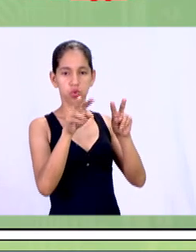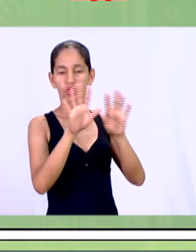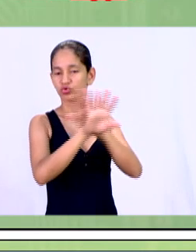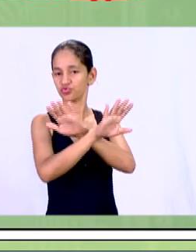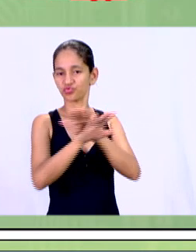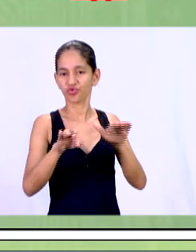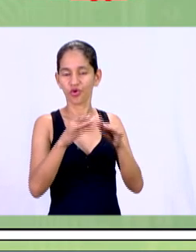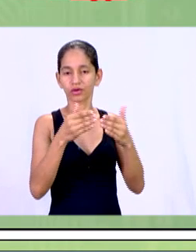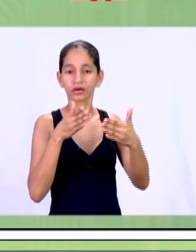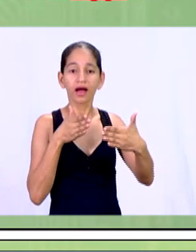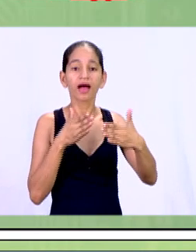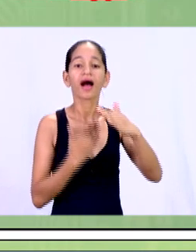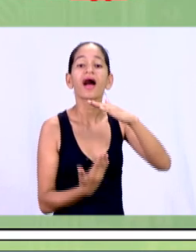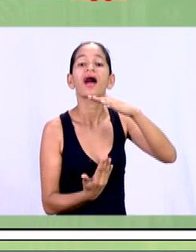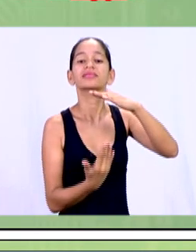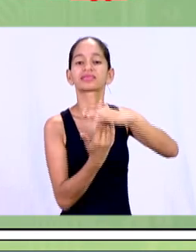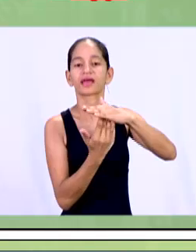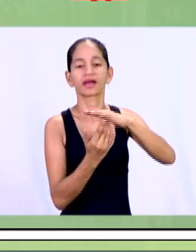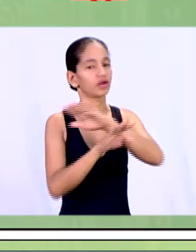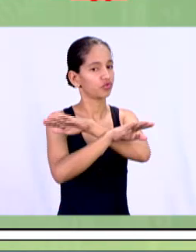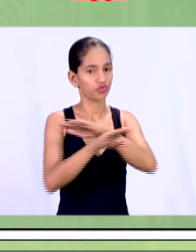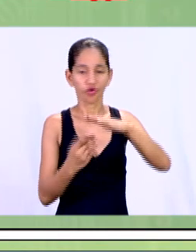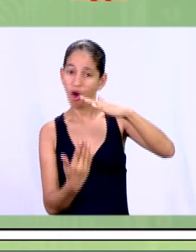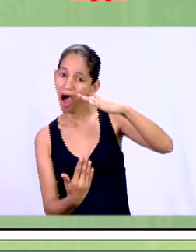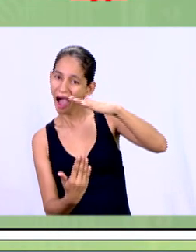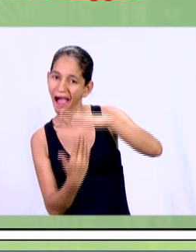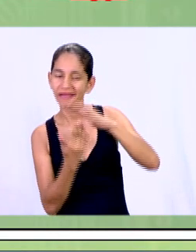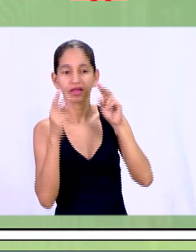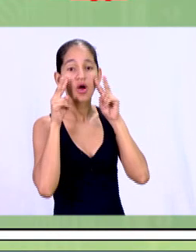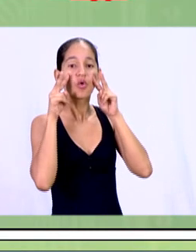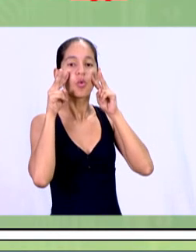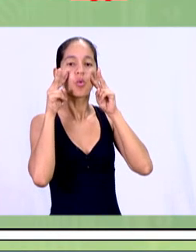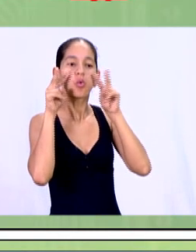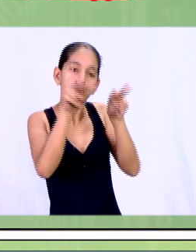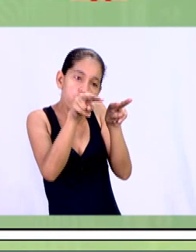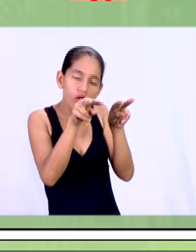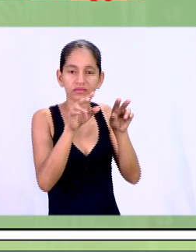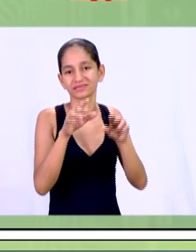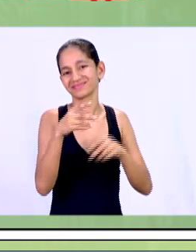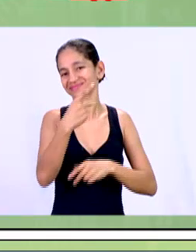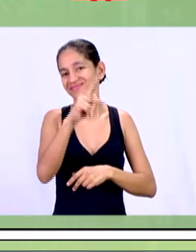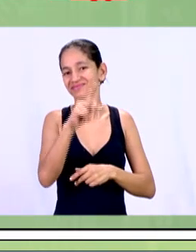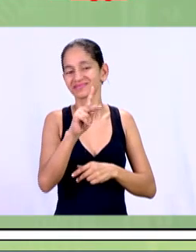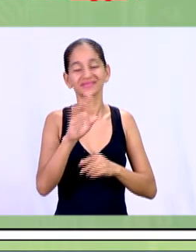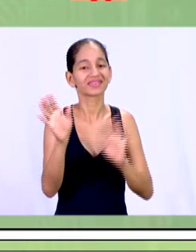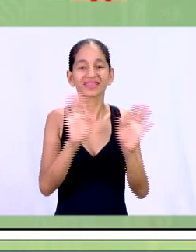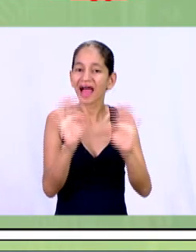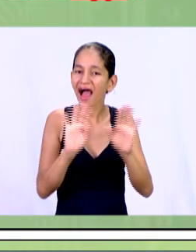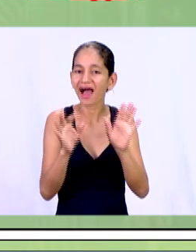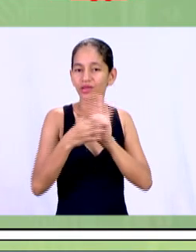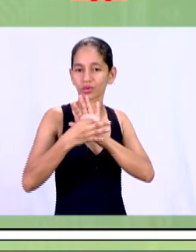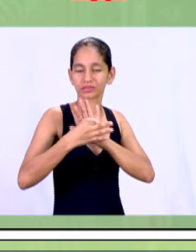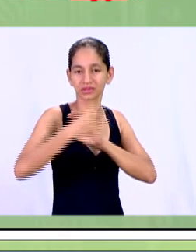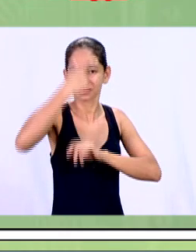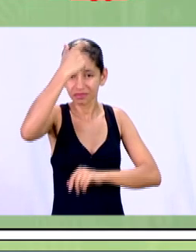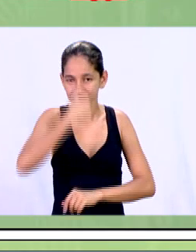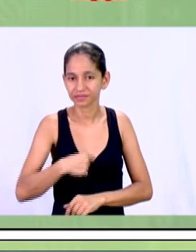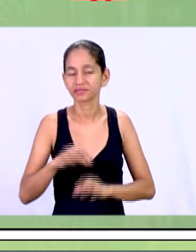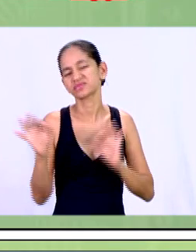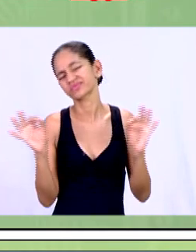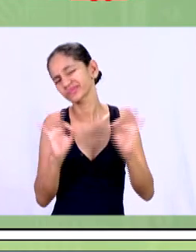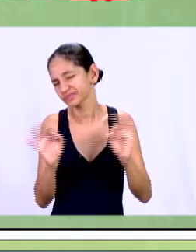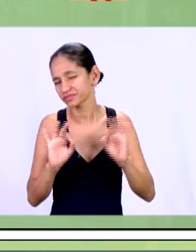como alteridade. Ver o outro a partir dele mesmo e não a partir de você, dos